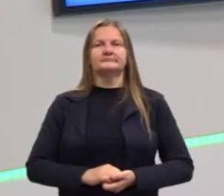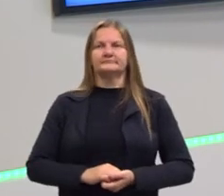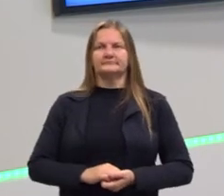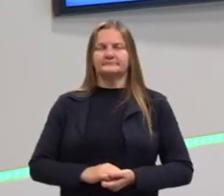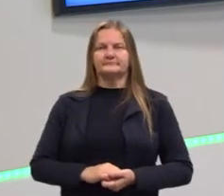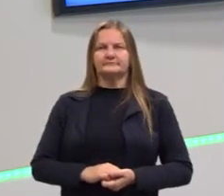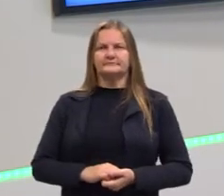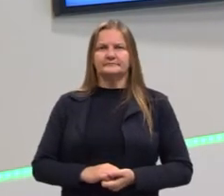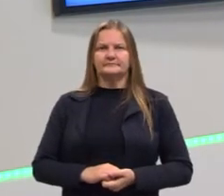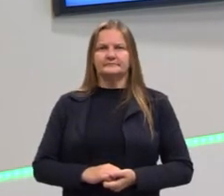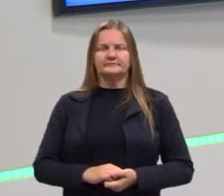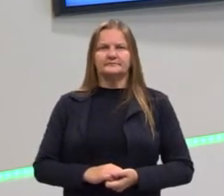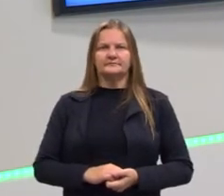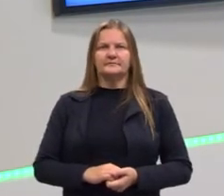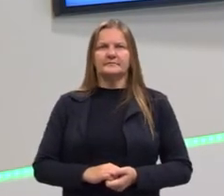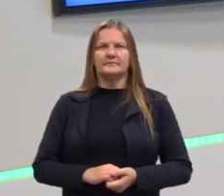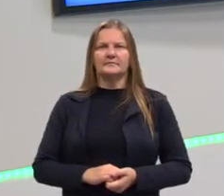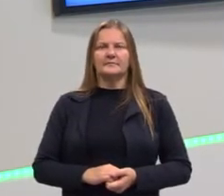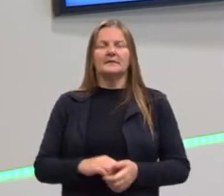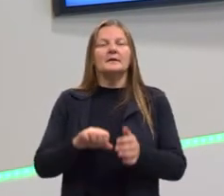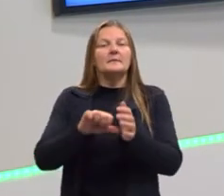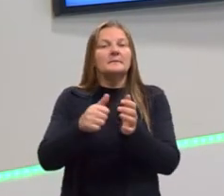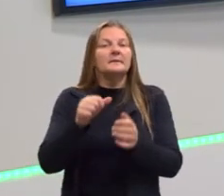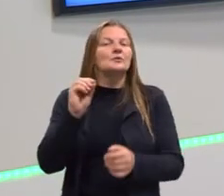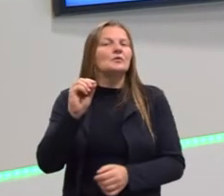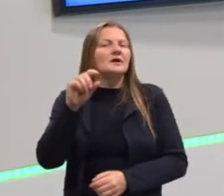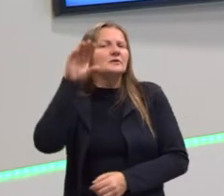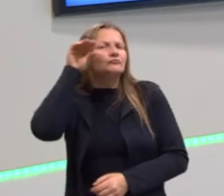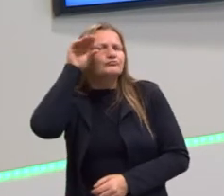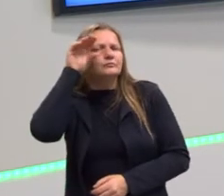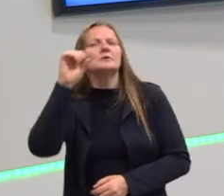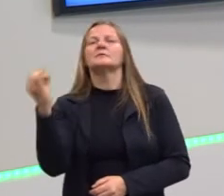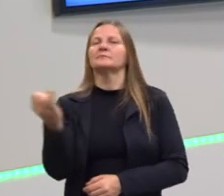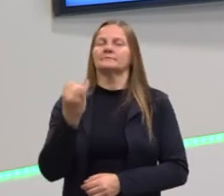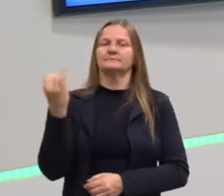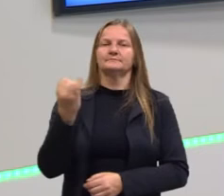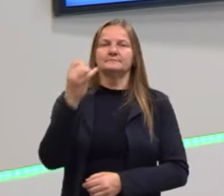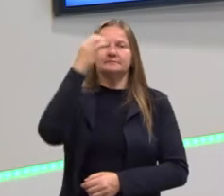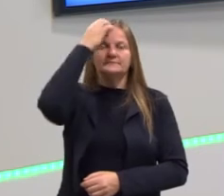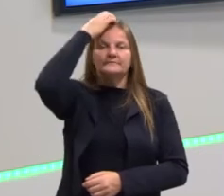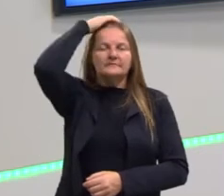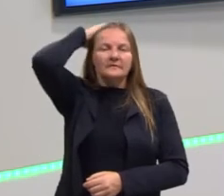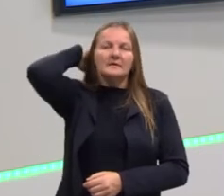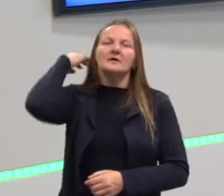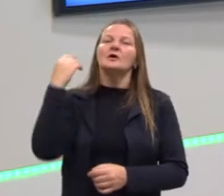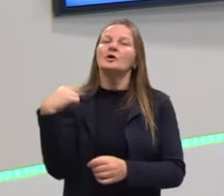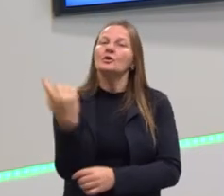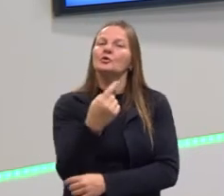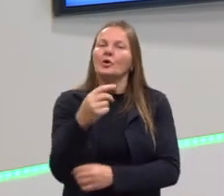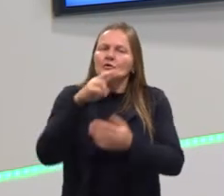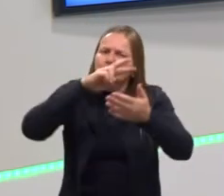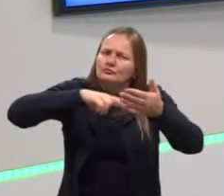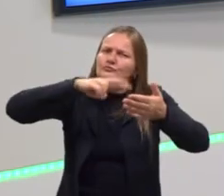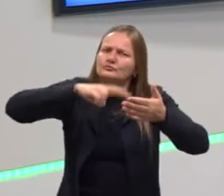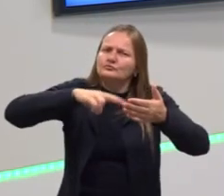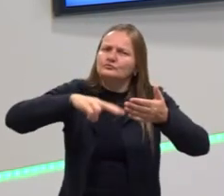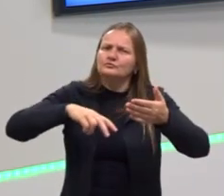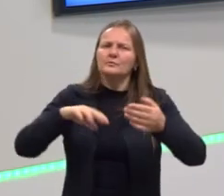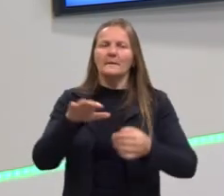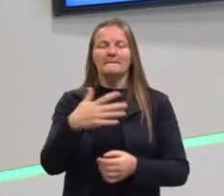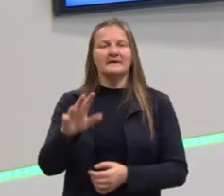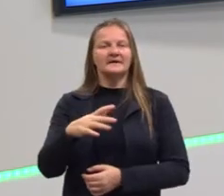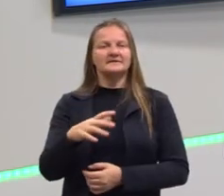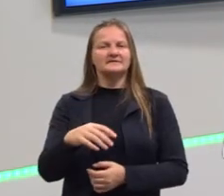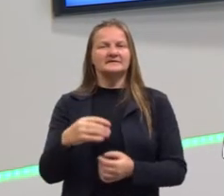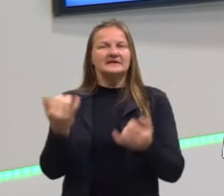bom então assim gente primeira observação quando nós lemos uma questão do Enem às vezes